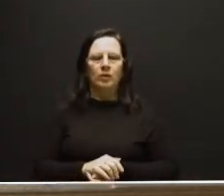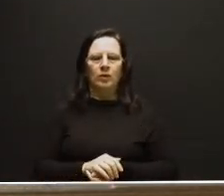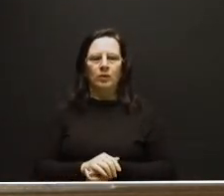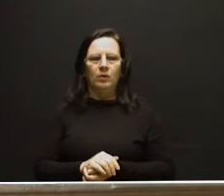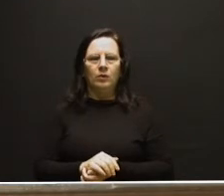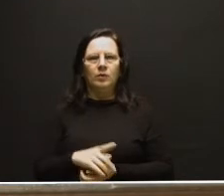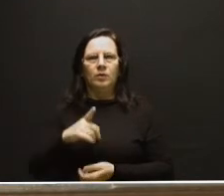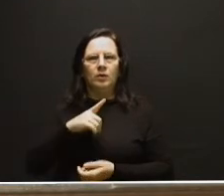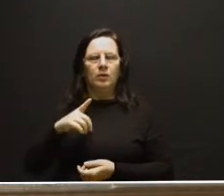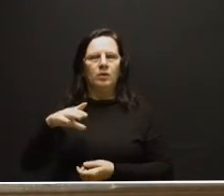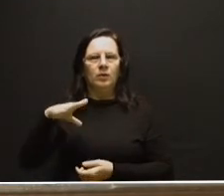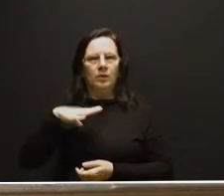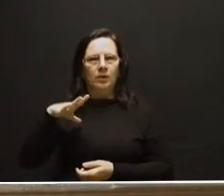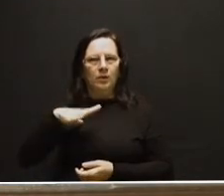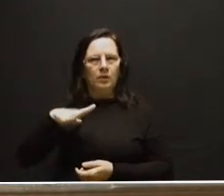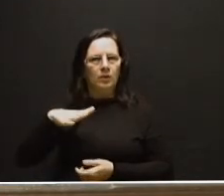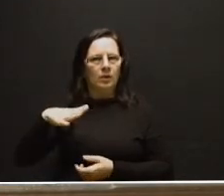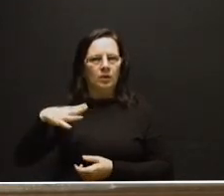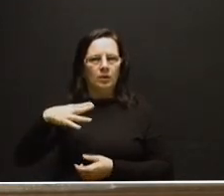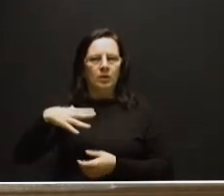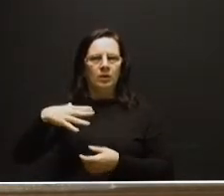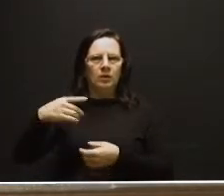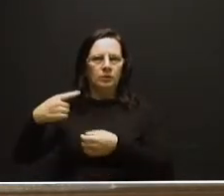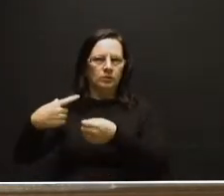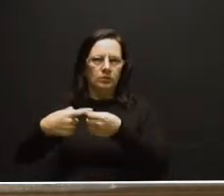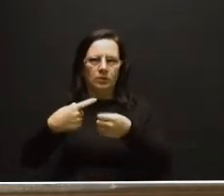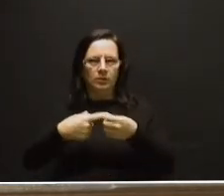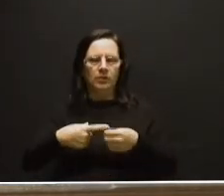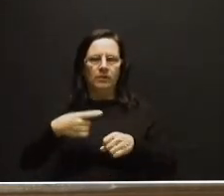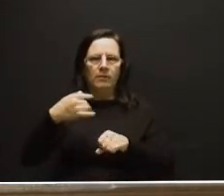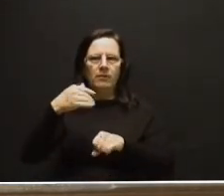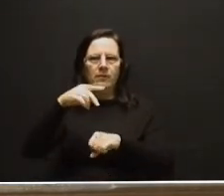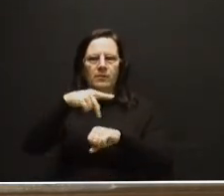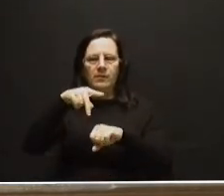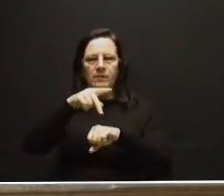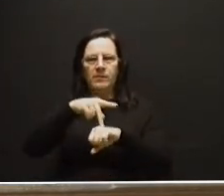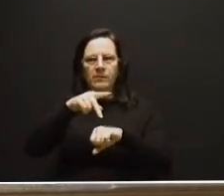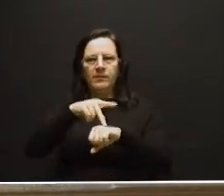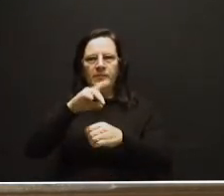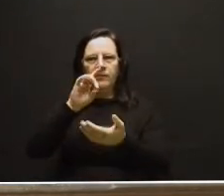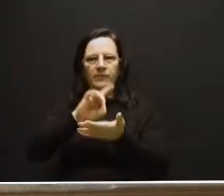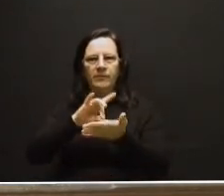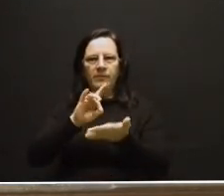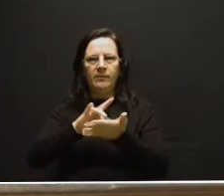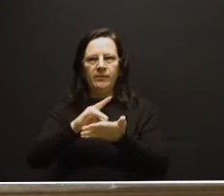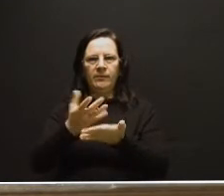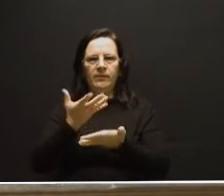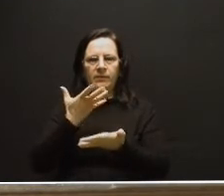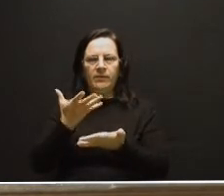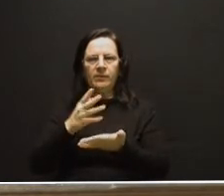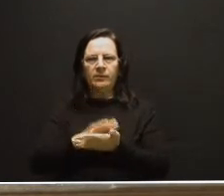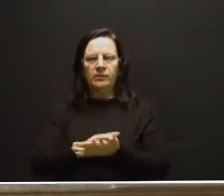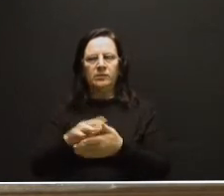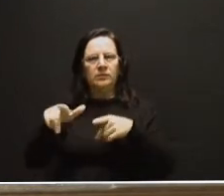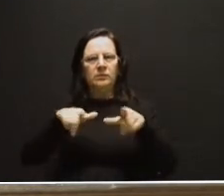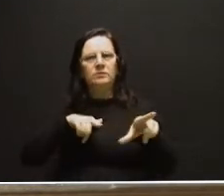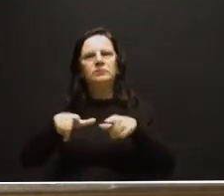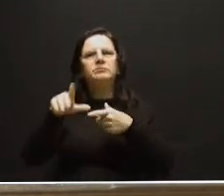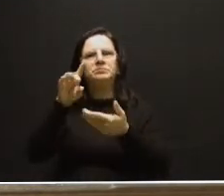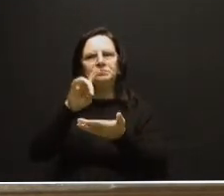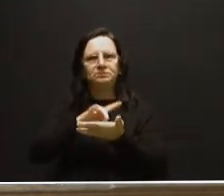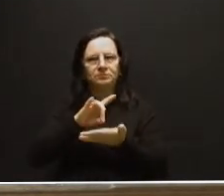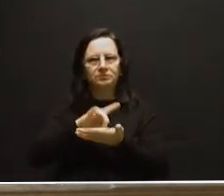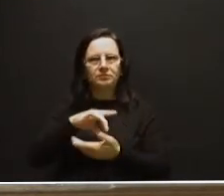cidade um estado um país diferente porque eles realmente eles vestem a camisa e trabalho para a